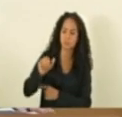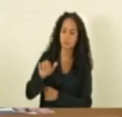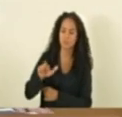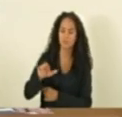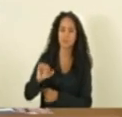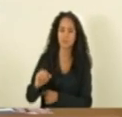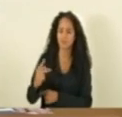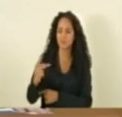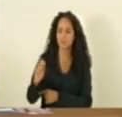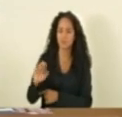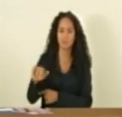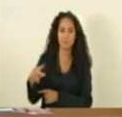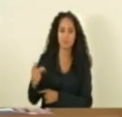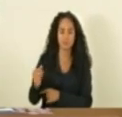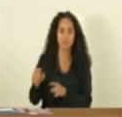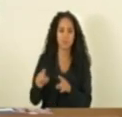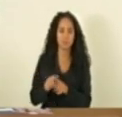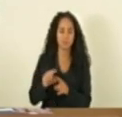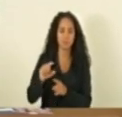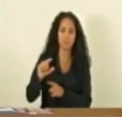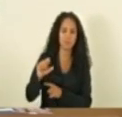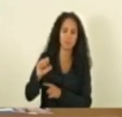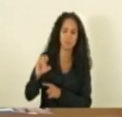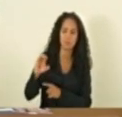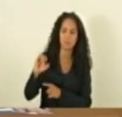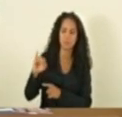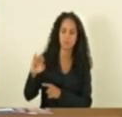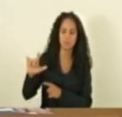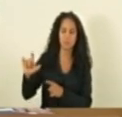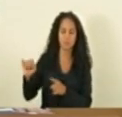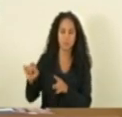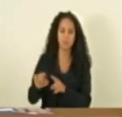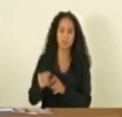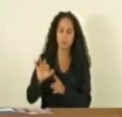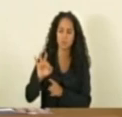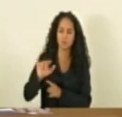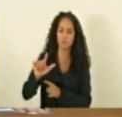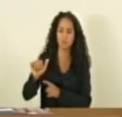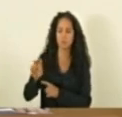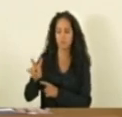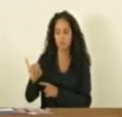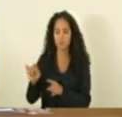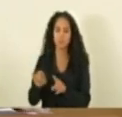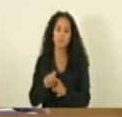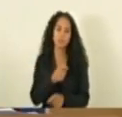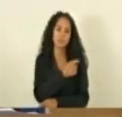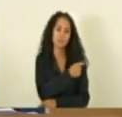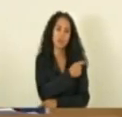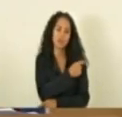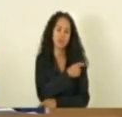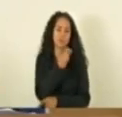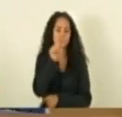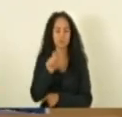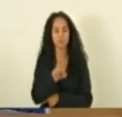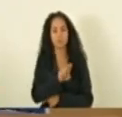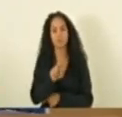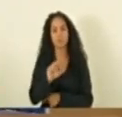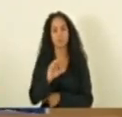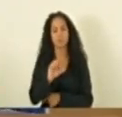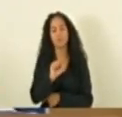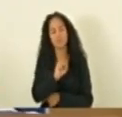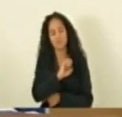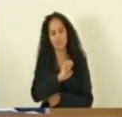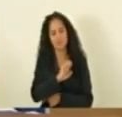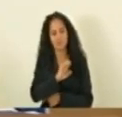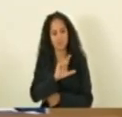Banhos, Cibele Passos Bezerra e a Flávia Merson, e também da estudante